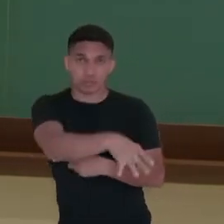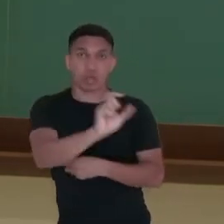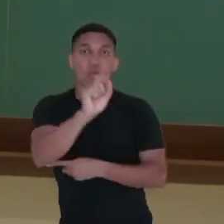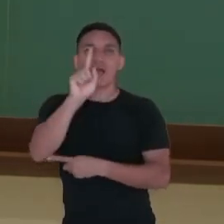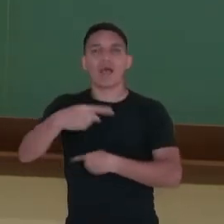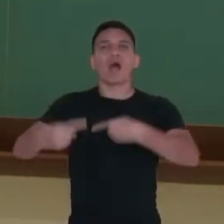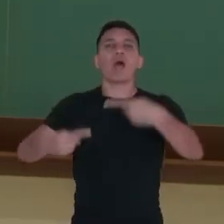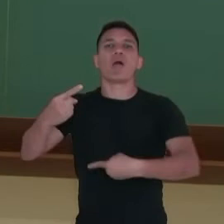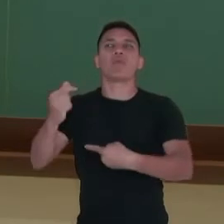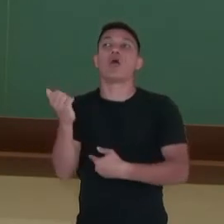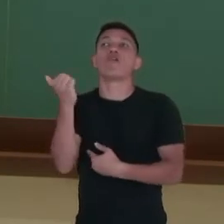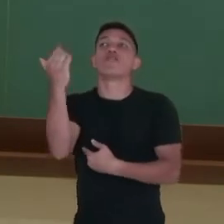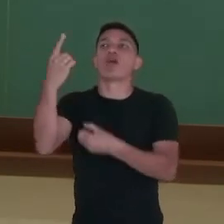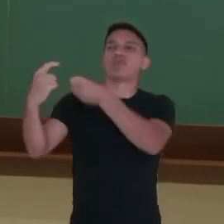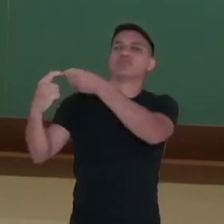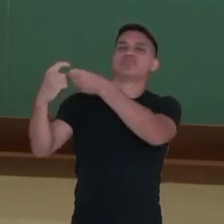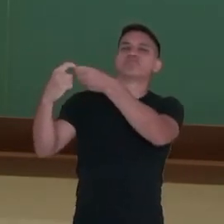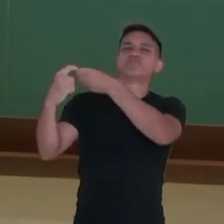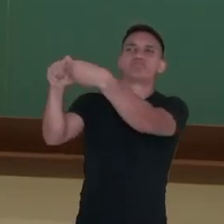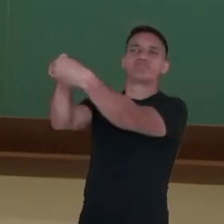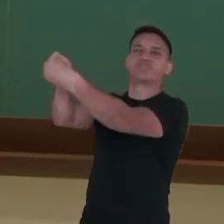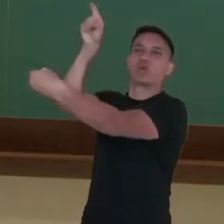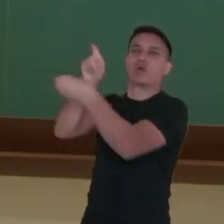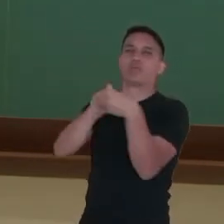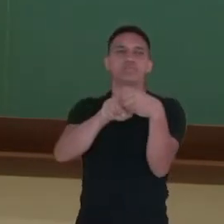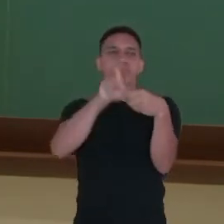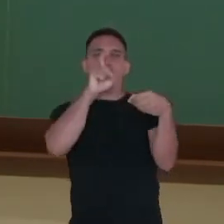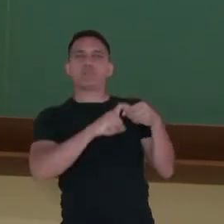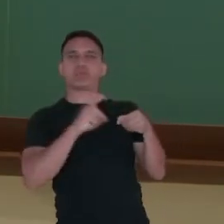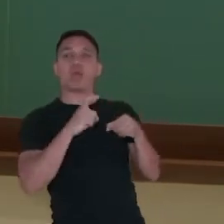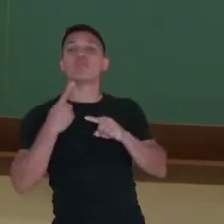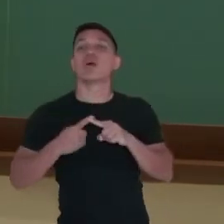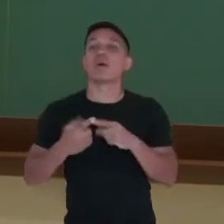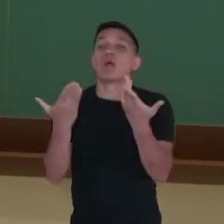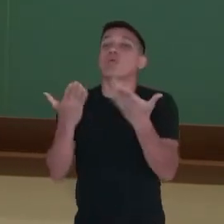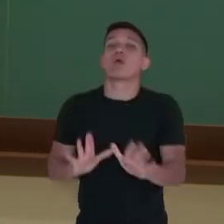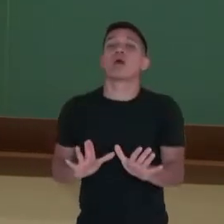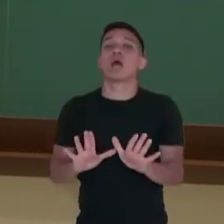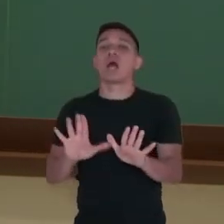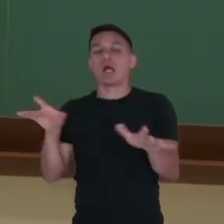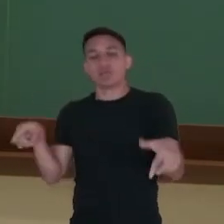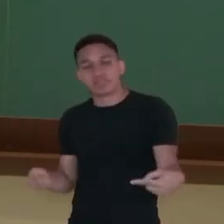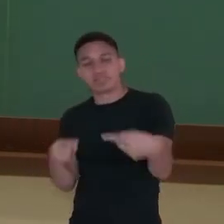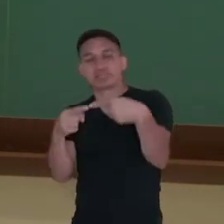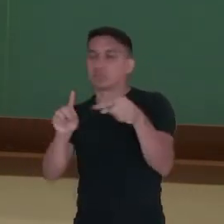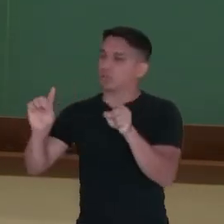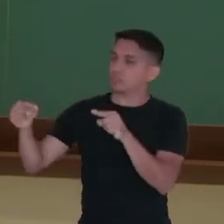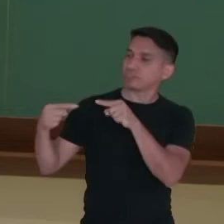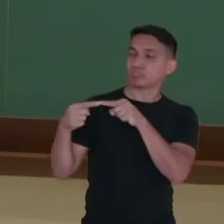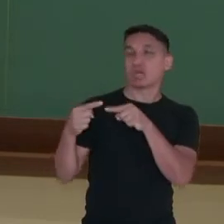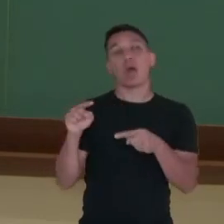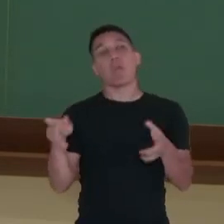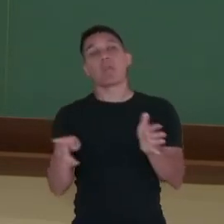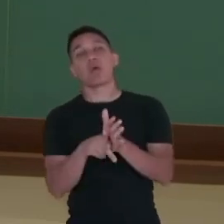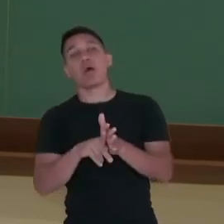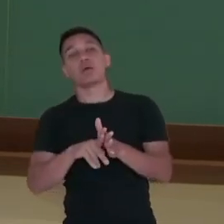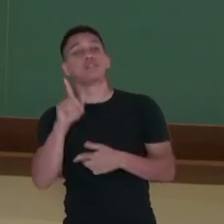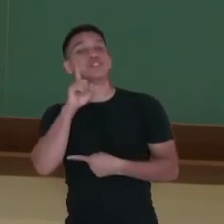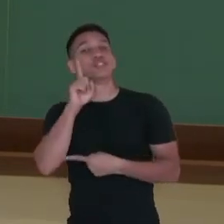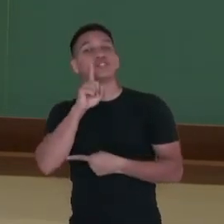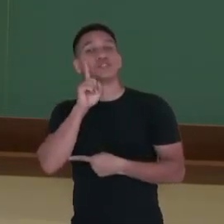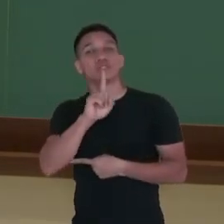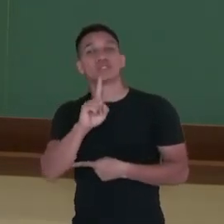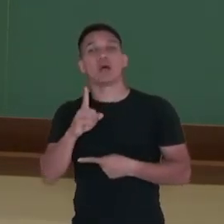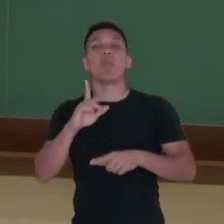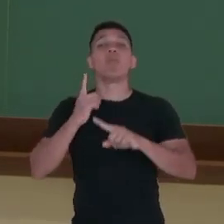política externa independente. O Jânio Quadros se negou a manter um alinhamento direto com os Estados Unidos dentro do